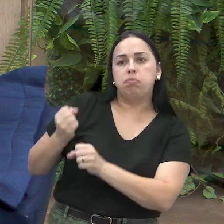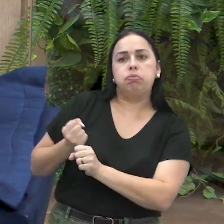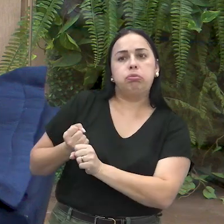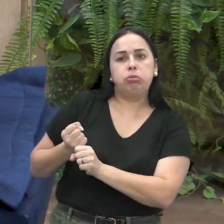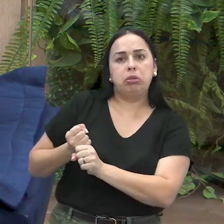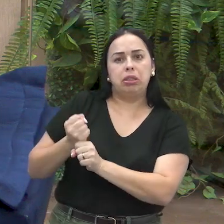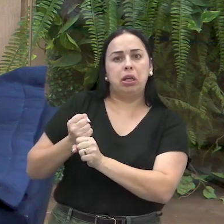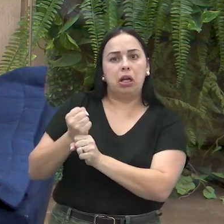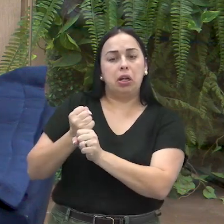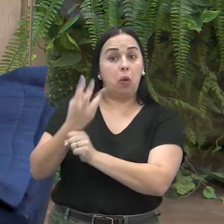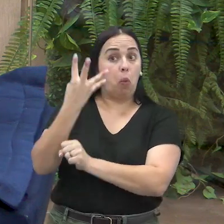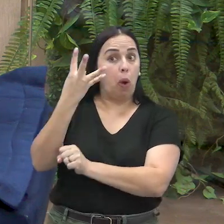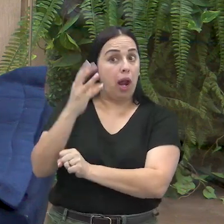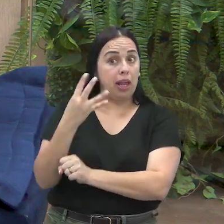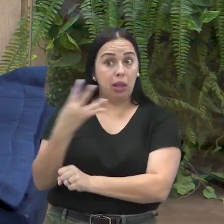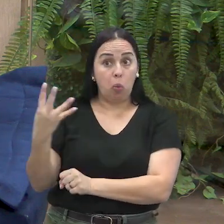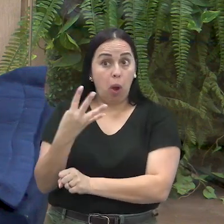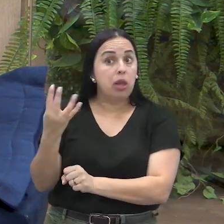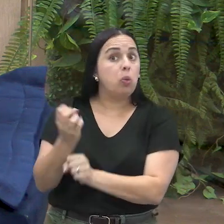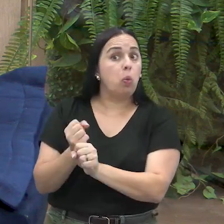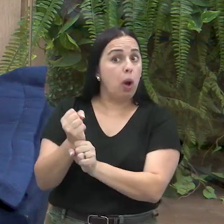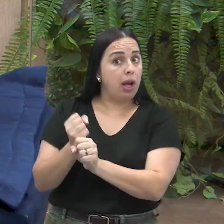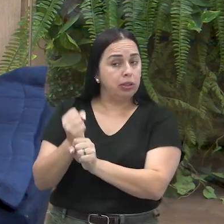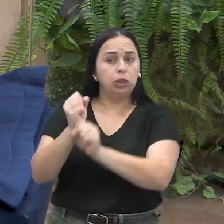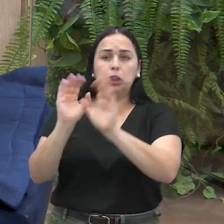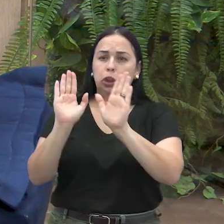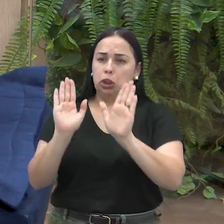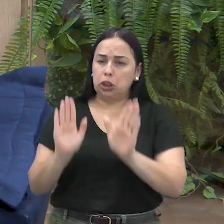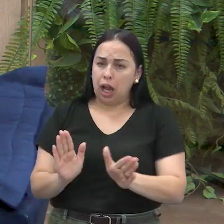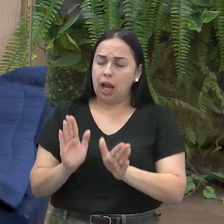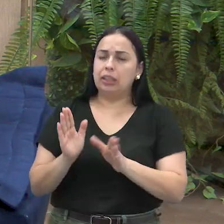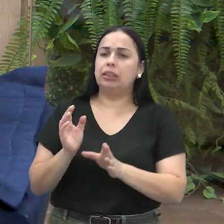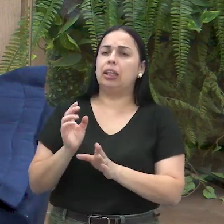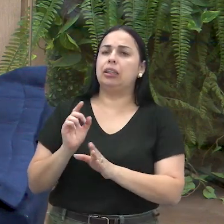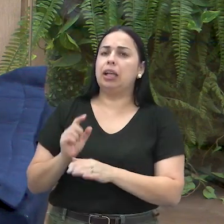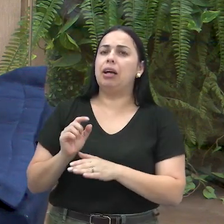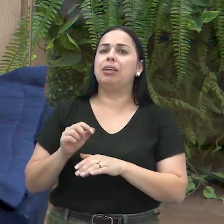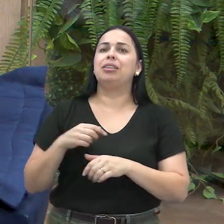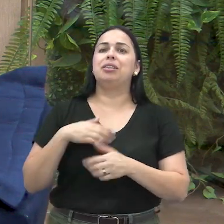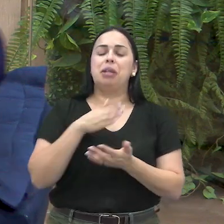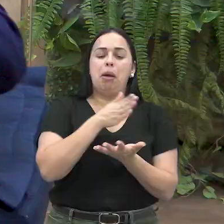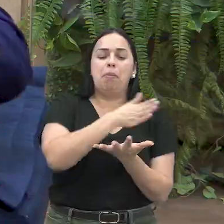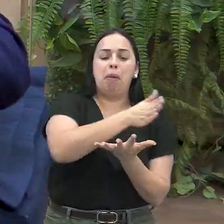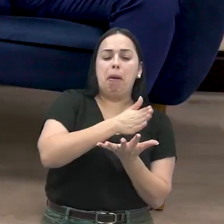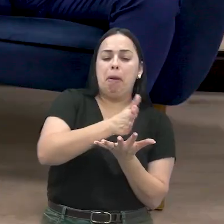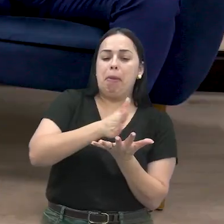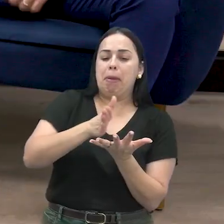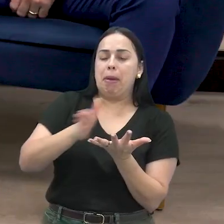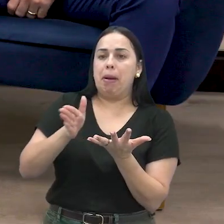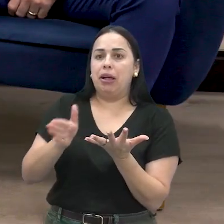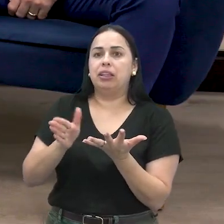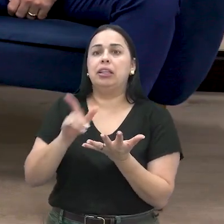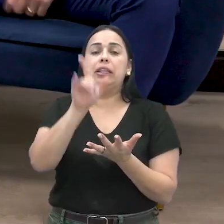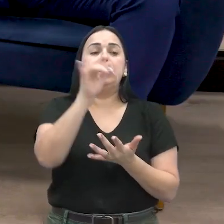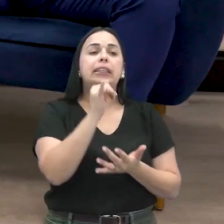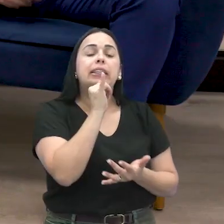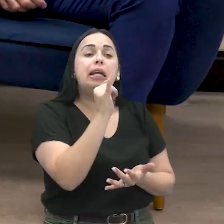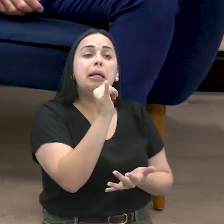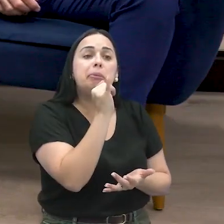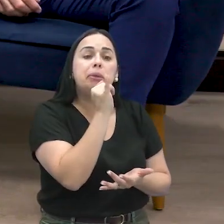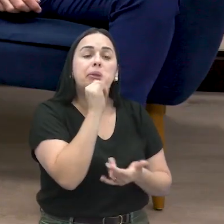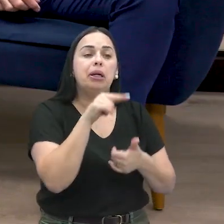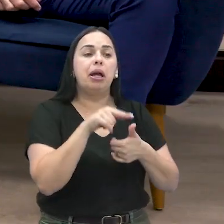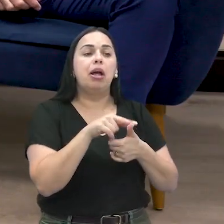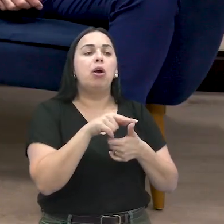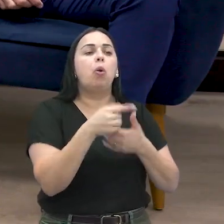o ano, esse ano completou 44 anos, e esse trabalho estende, Surge vários braços, de